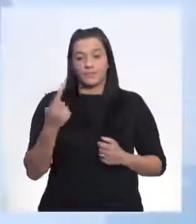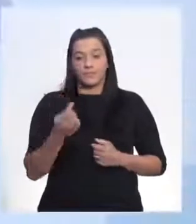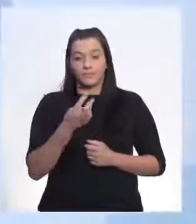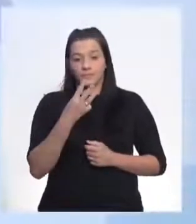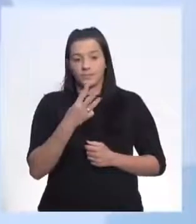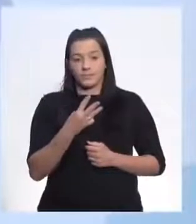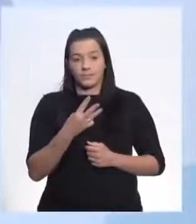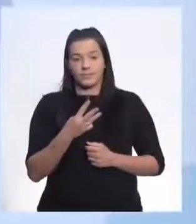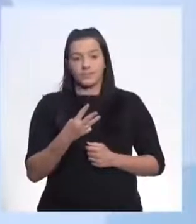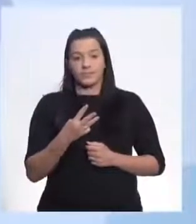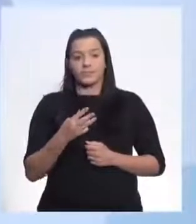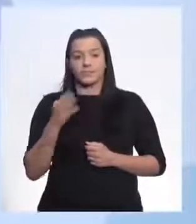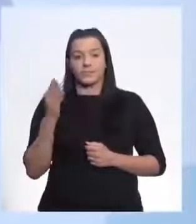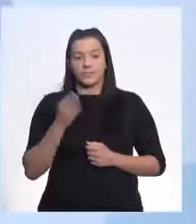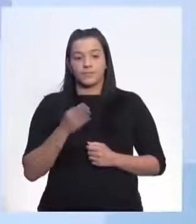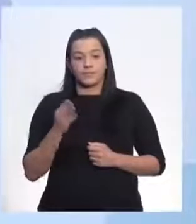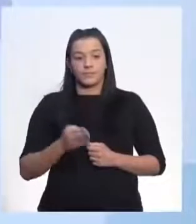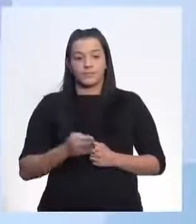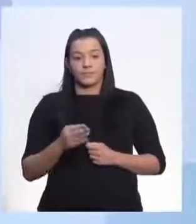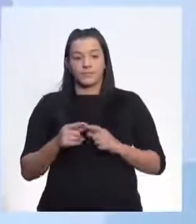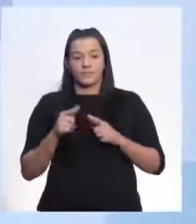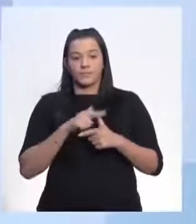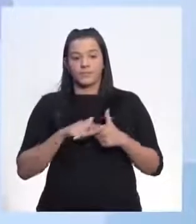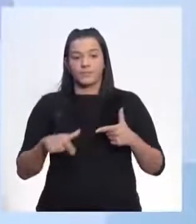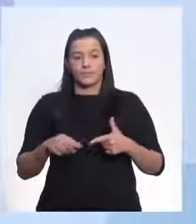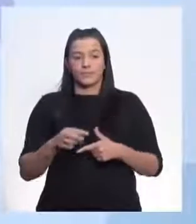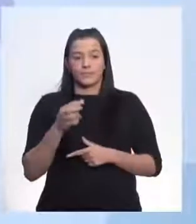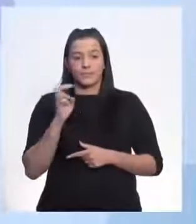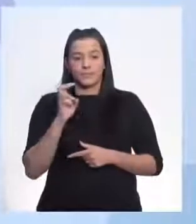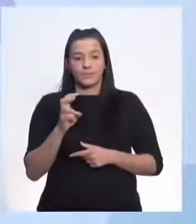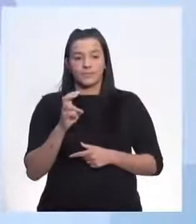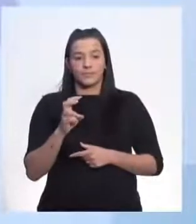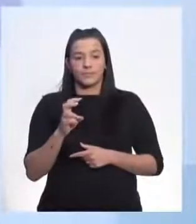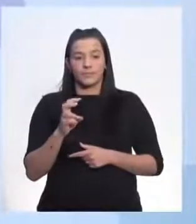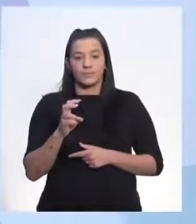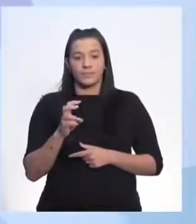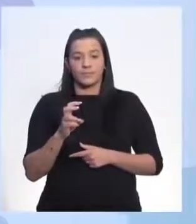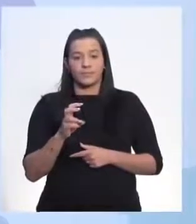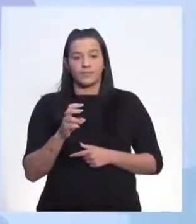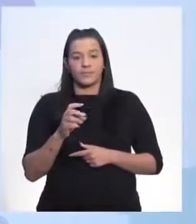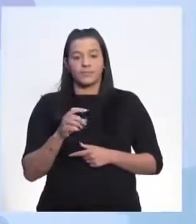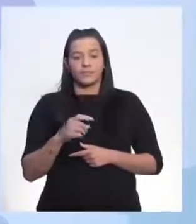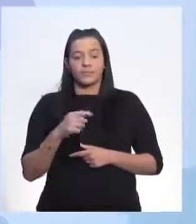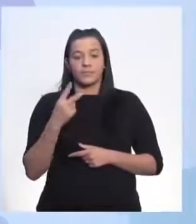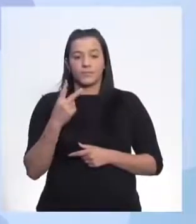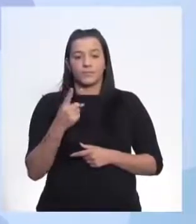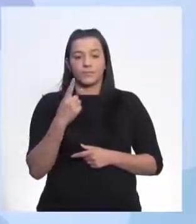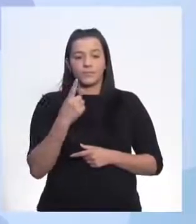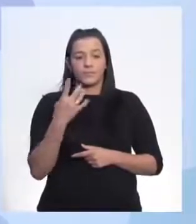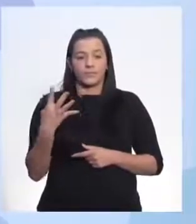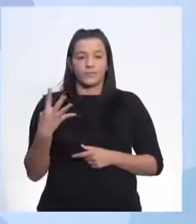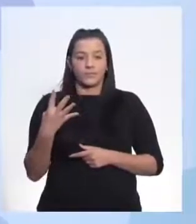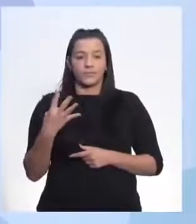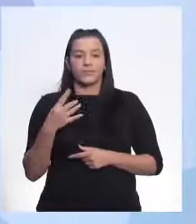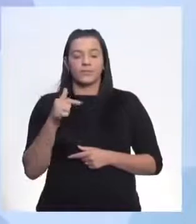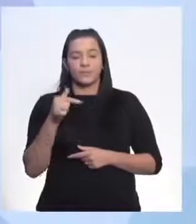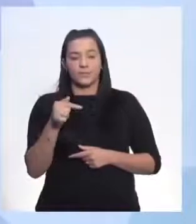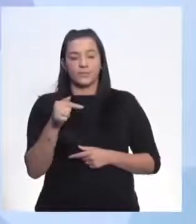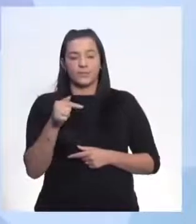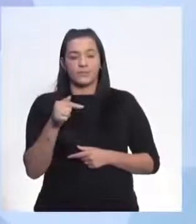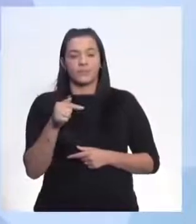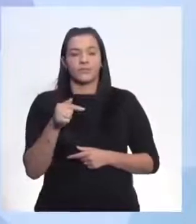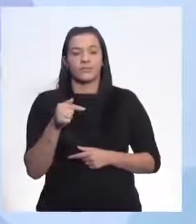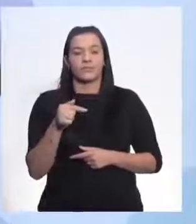3 com 15. 15 dividido por 3 vai dar 5. O 2 com 14, que vai dar